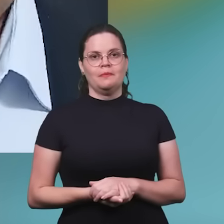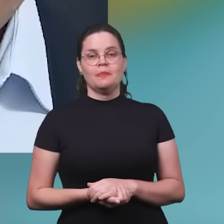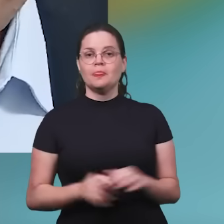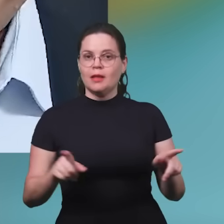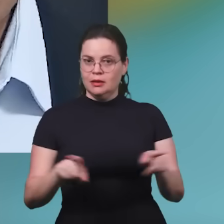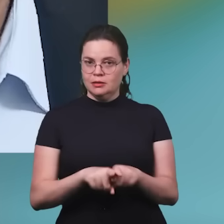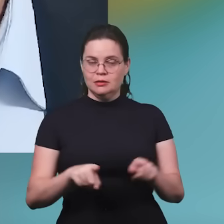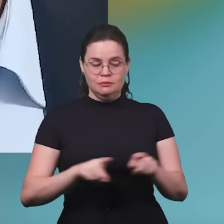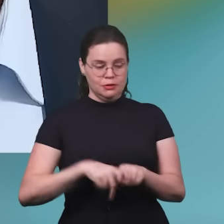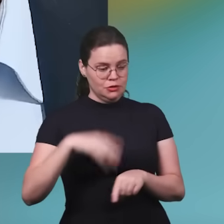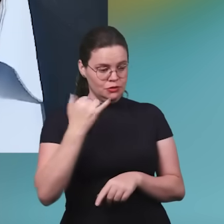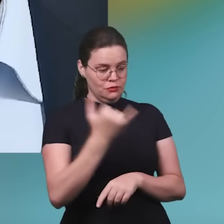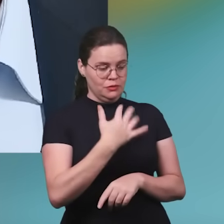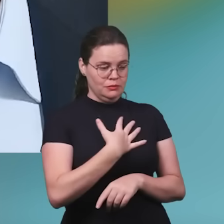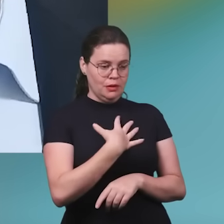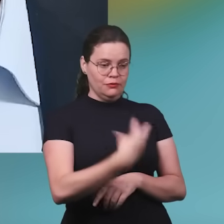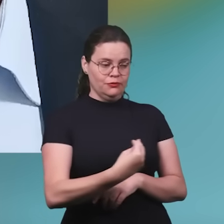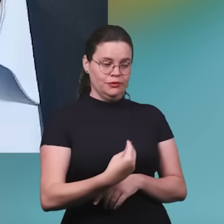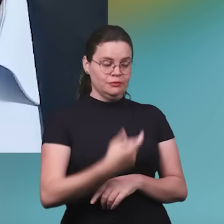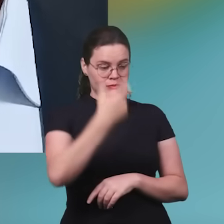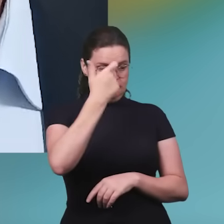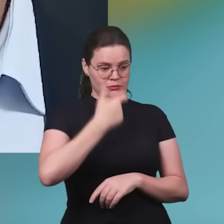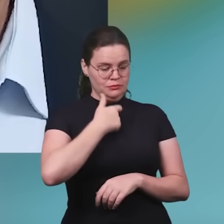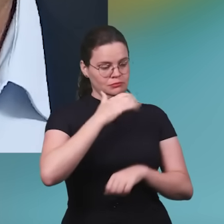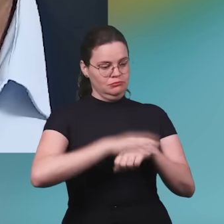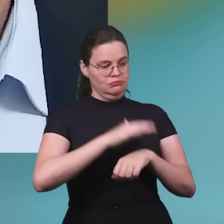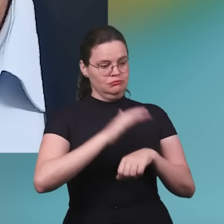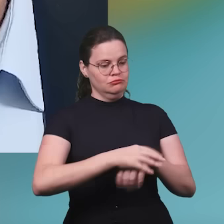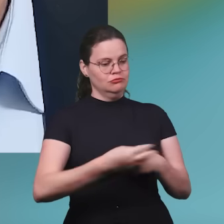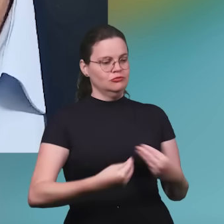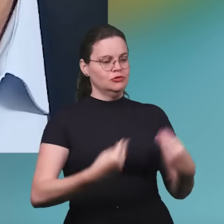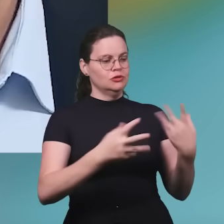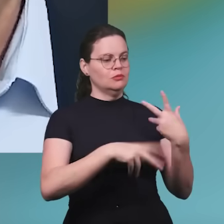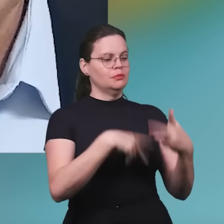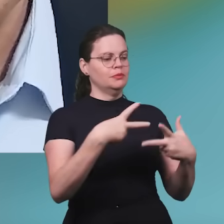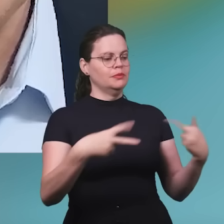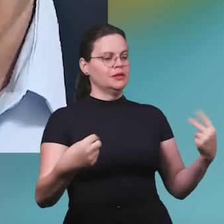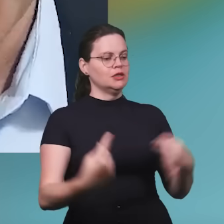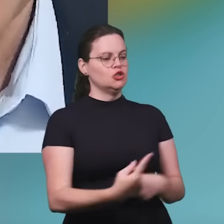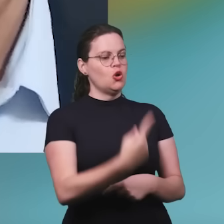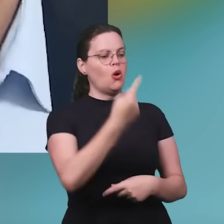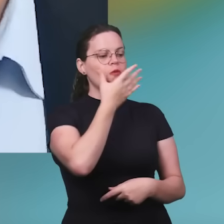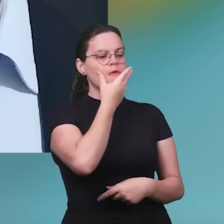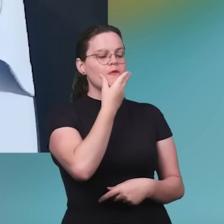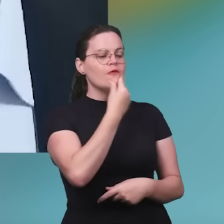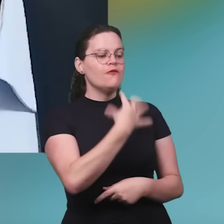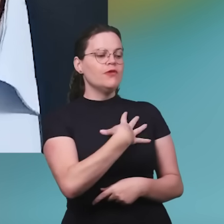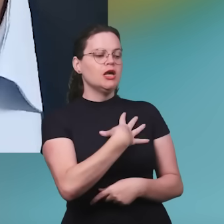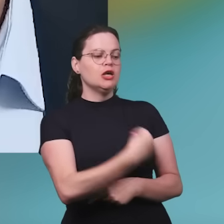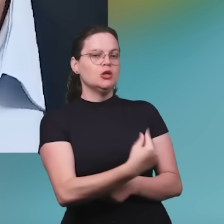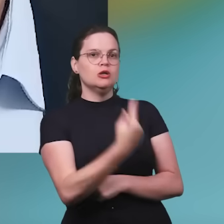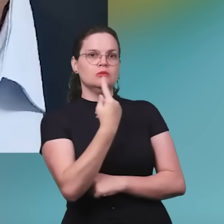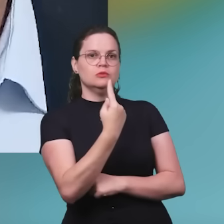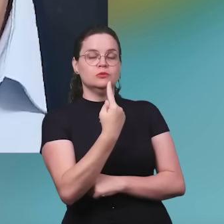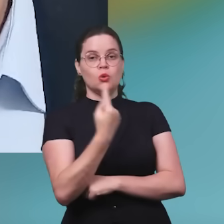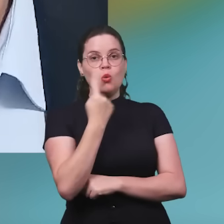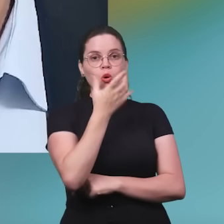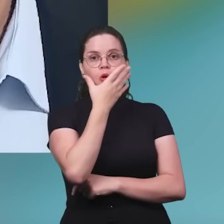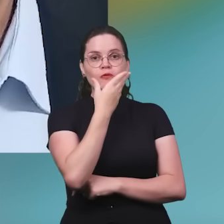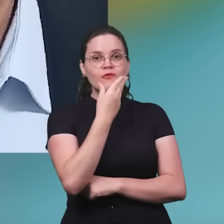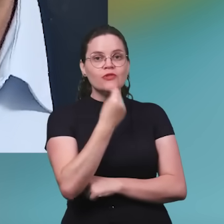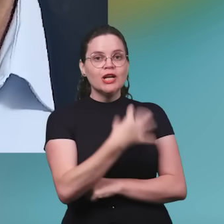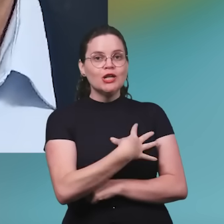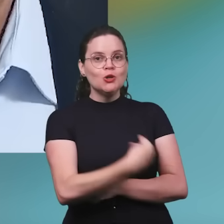E digo, minha filha, que eu te presentearei com um filho. Com um filho.